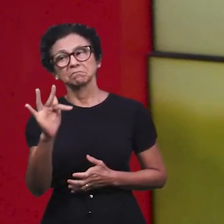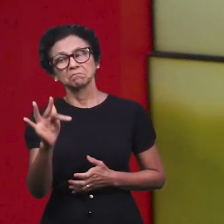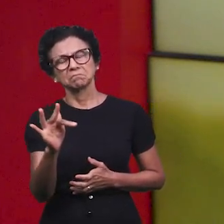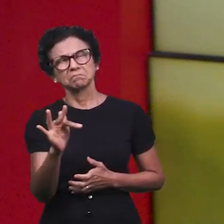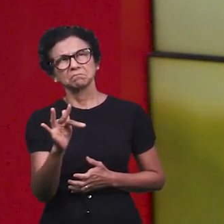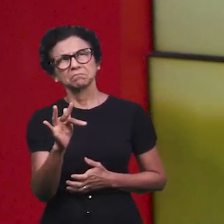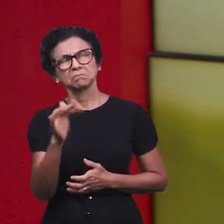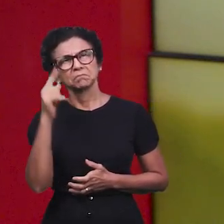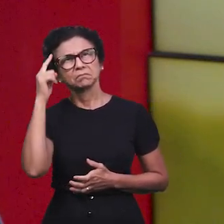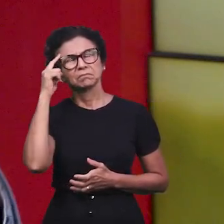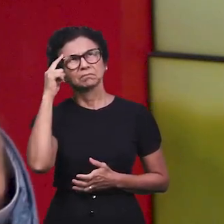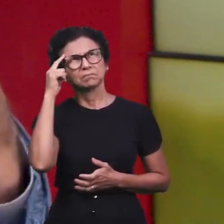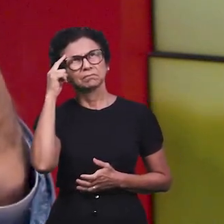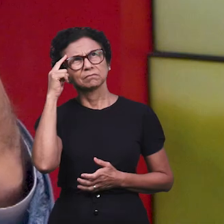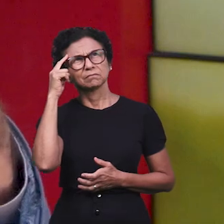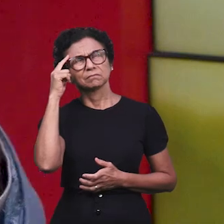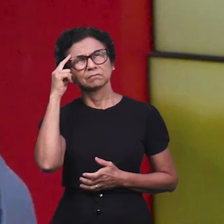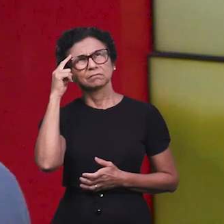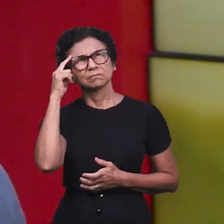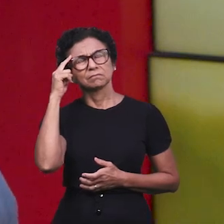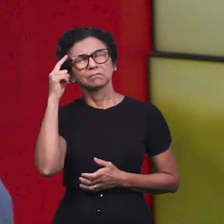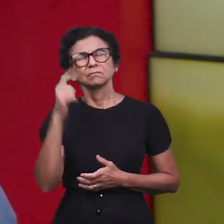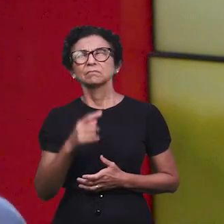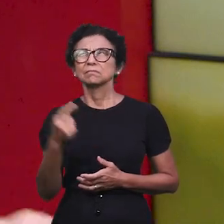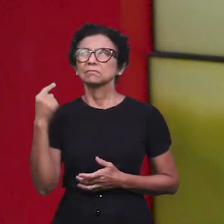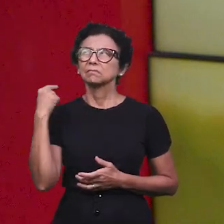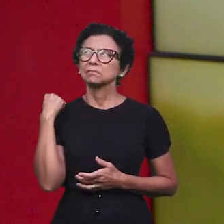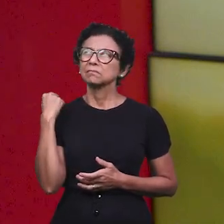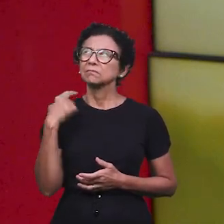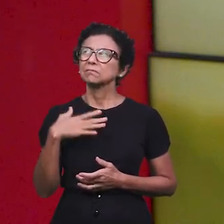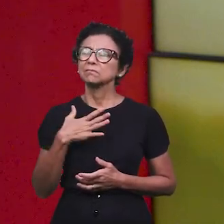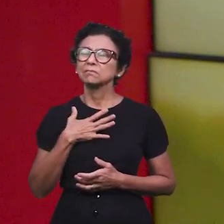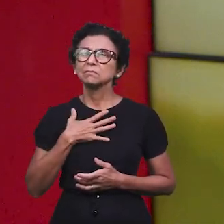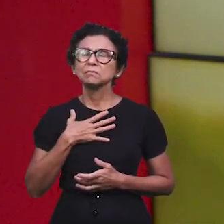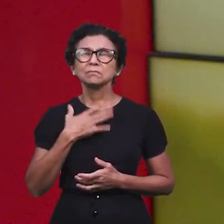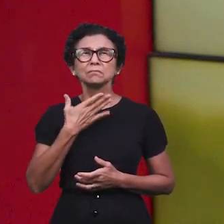ver, gente, meu pai me privava de estar aos cultos,